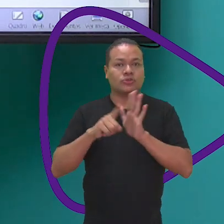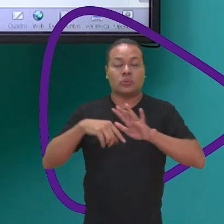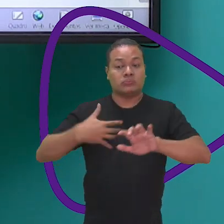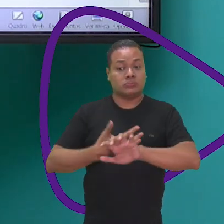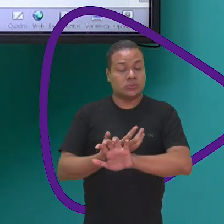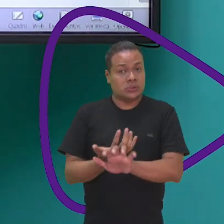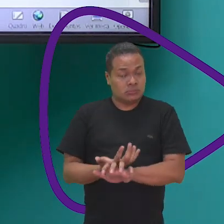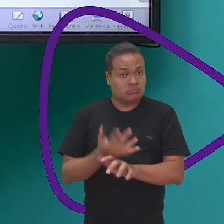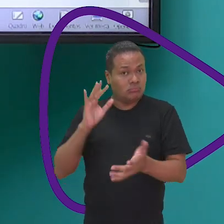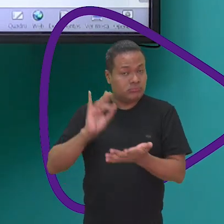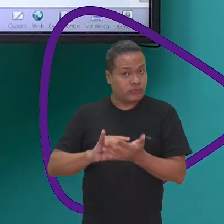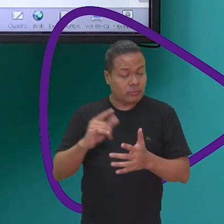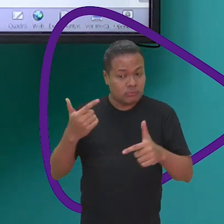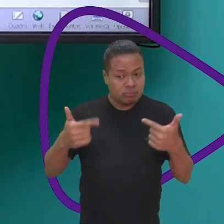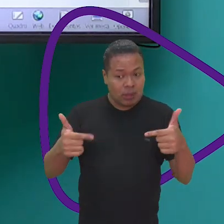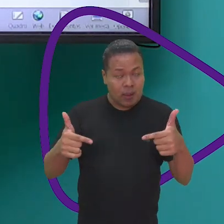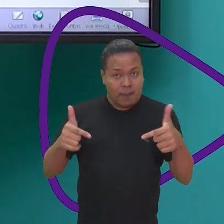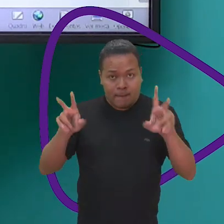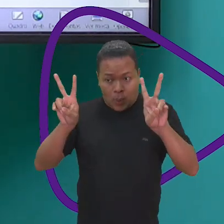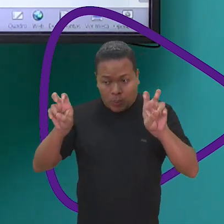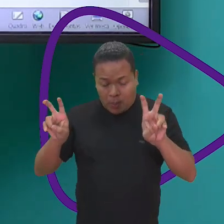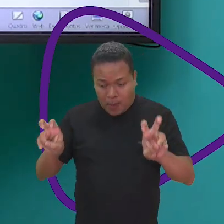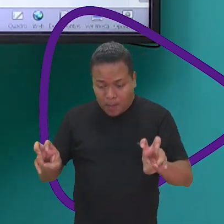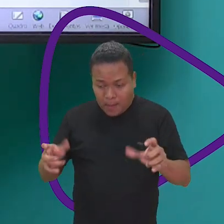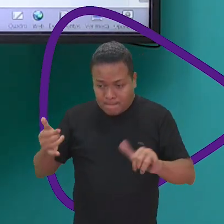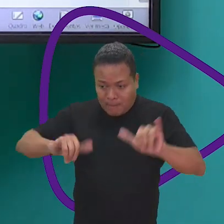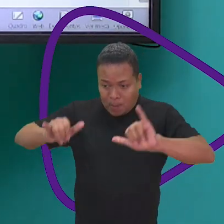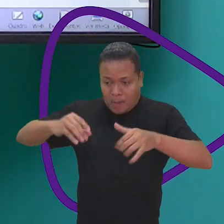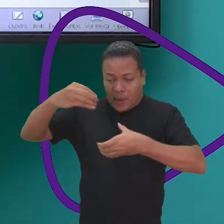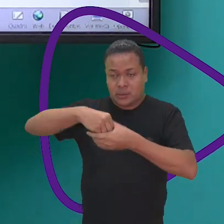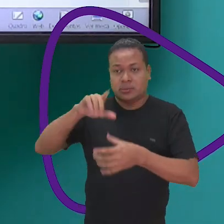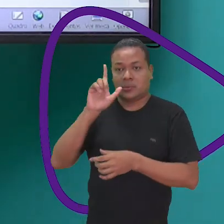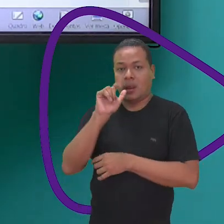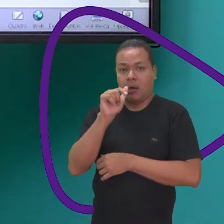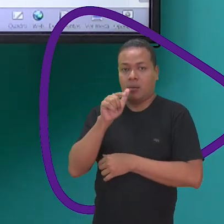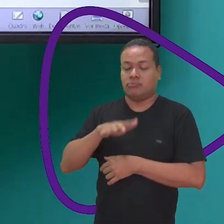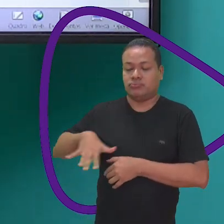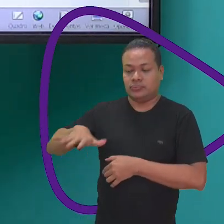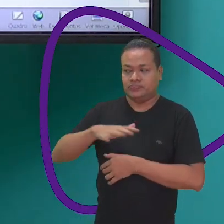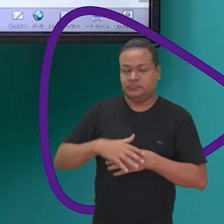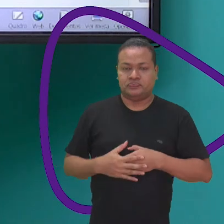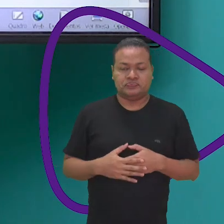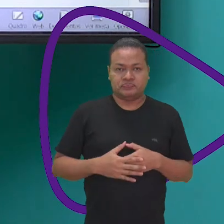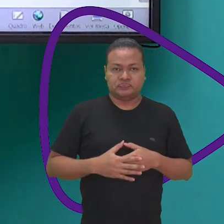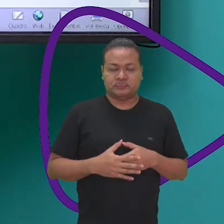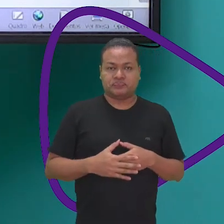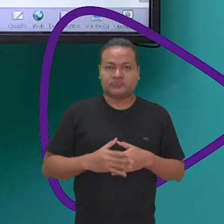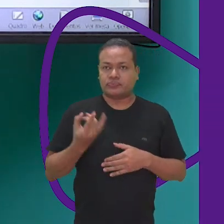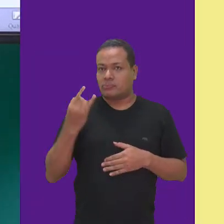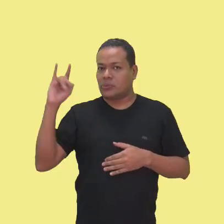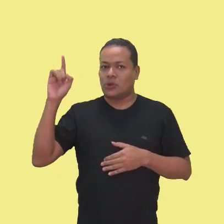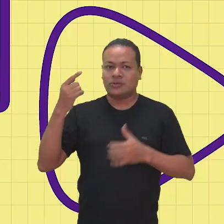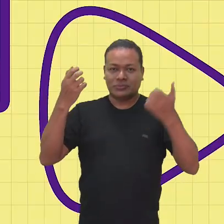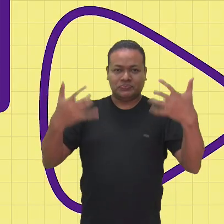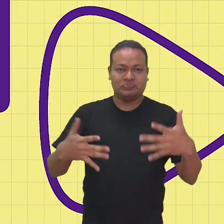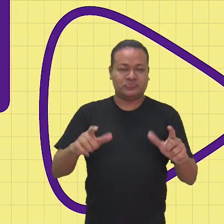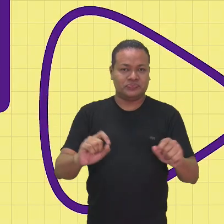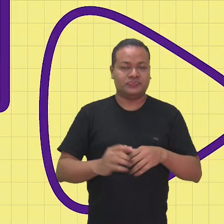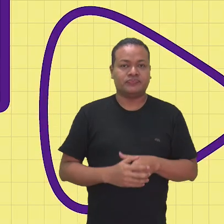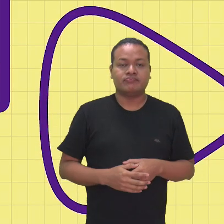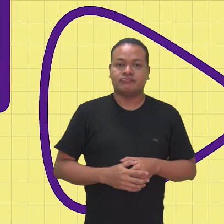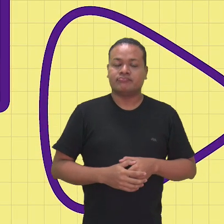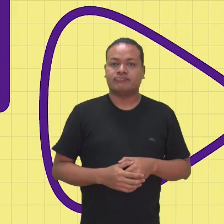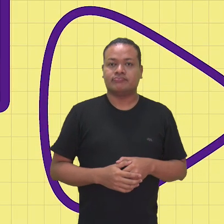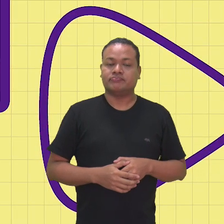interdisciplinar trabalhando aí esses reagentes químicos que estão dentro dessa estação de tratamento. A última questão fala o seguinte, ó, a